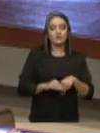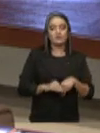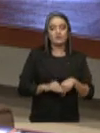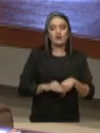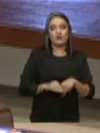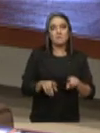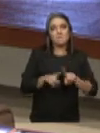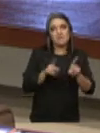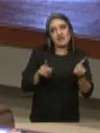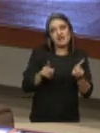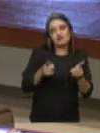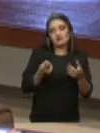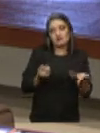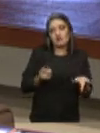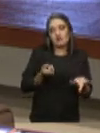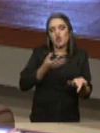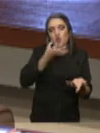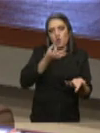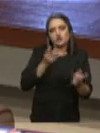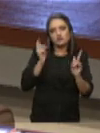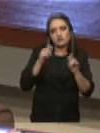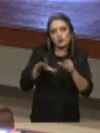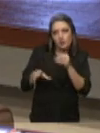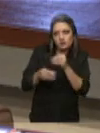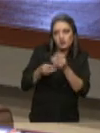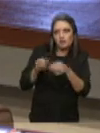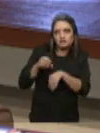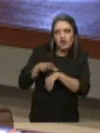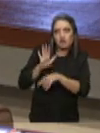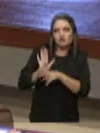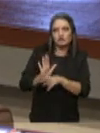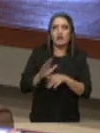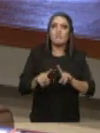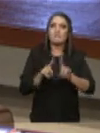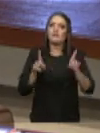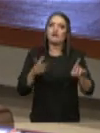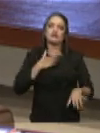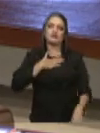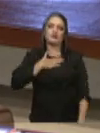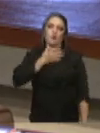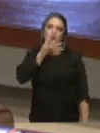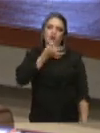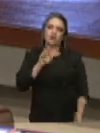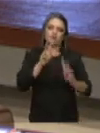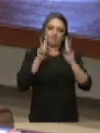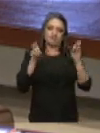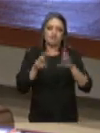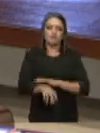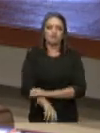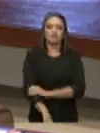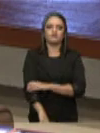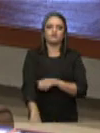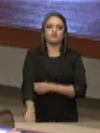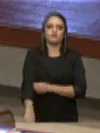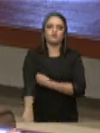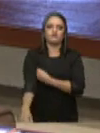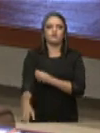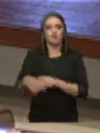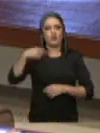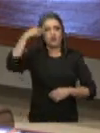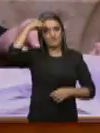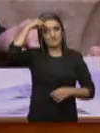sopesar. Mas se assim não fizerem, fica a minha visão sobre o tema. Presidente, Vossa Excelência me permite uma pois